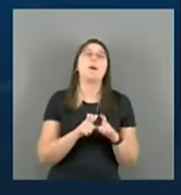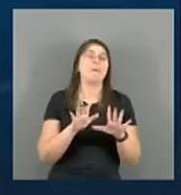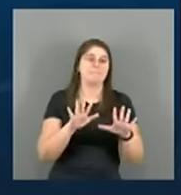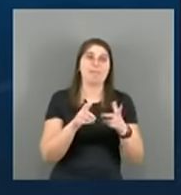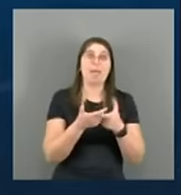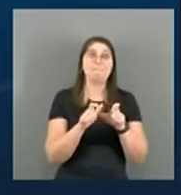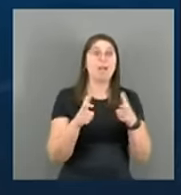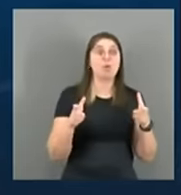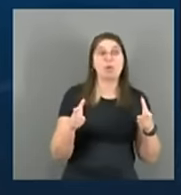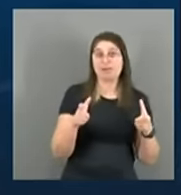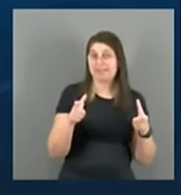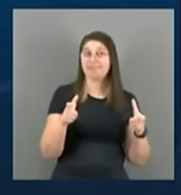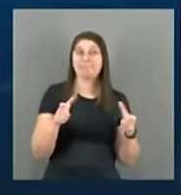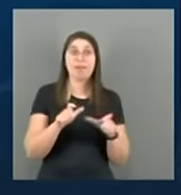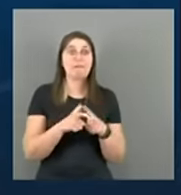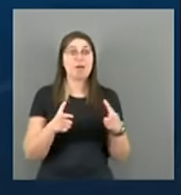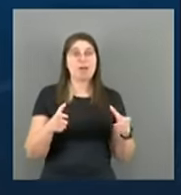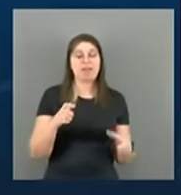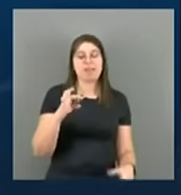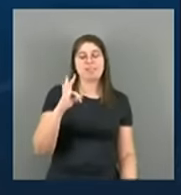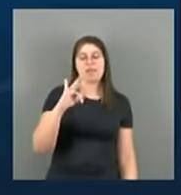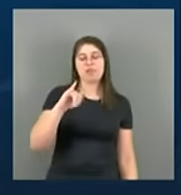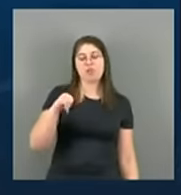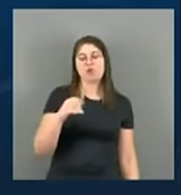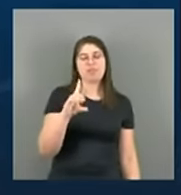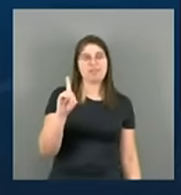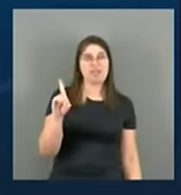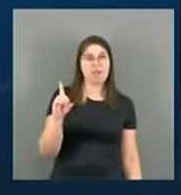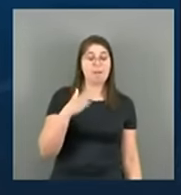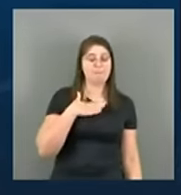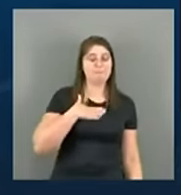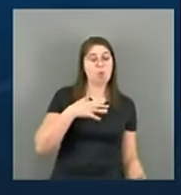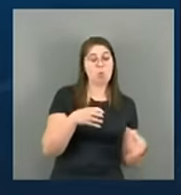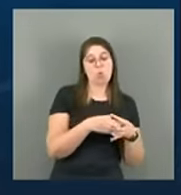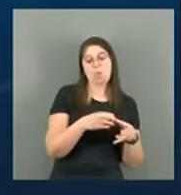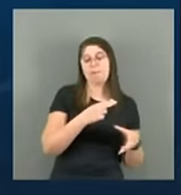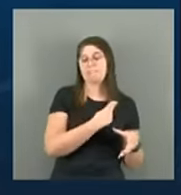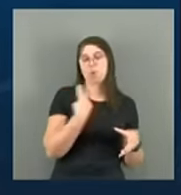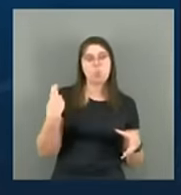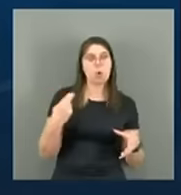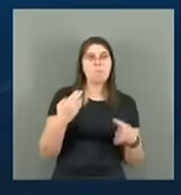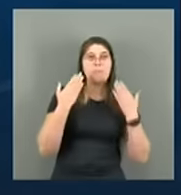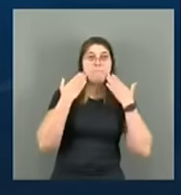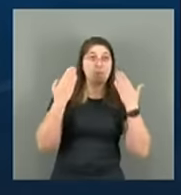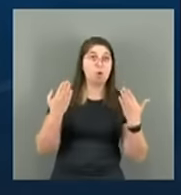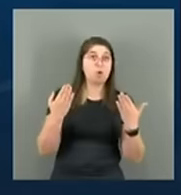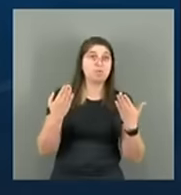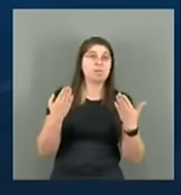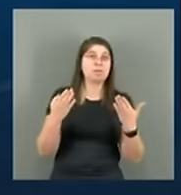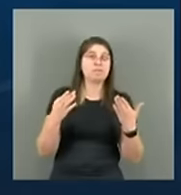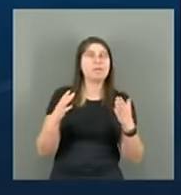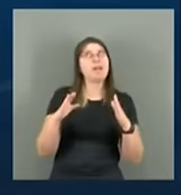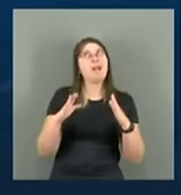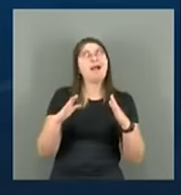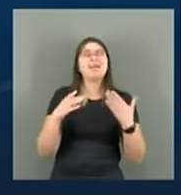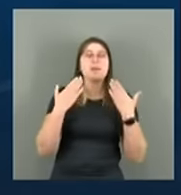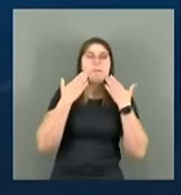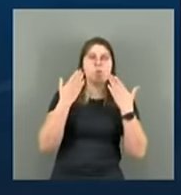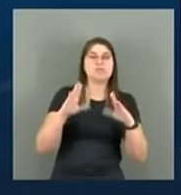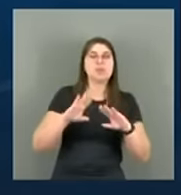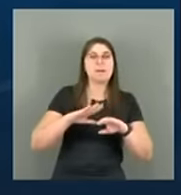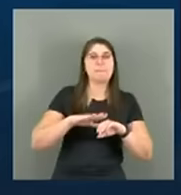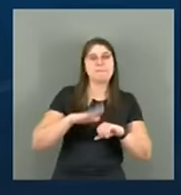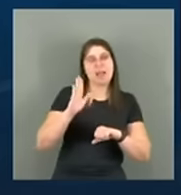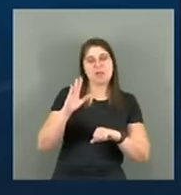a maioria, se você puxar aí, a maioria do TJD que aparece os meus clubes ou o meu nome, porque na verdade aparecia mais os clubes porque eu ficava por trás,